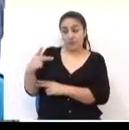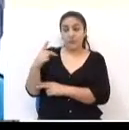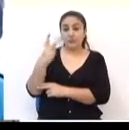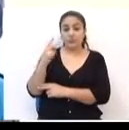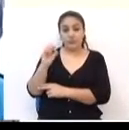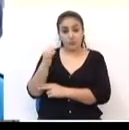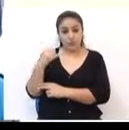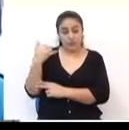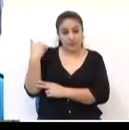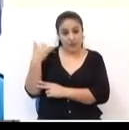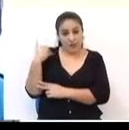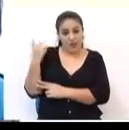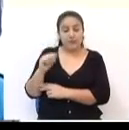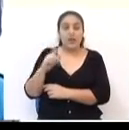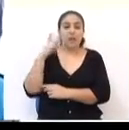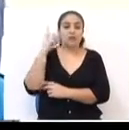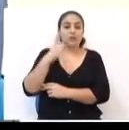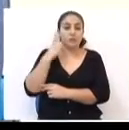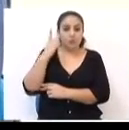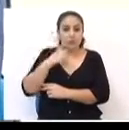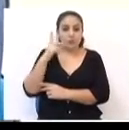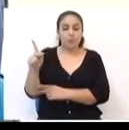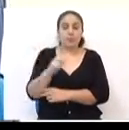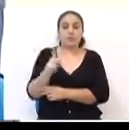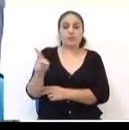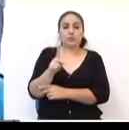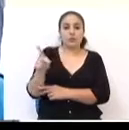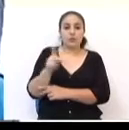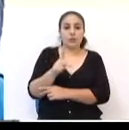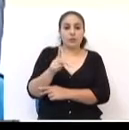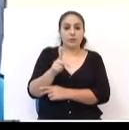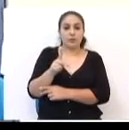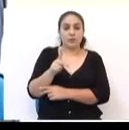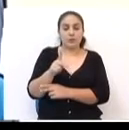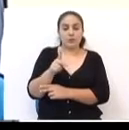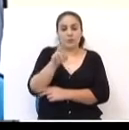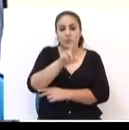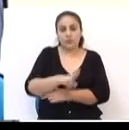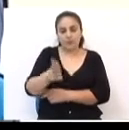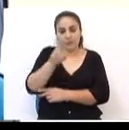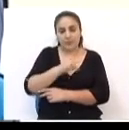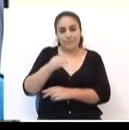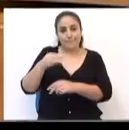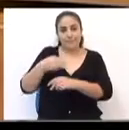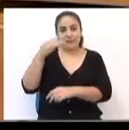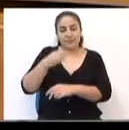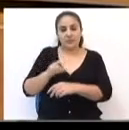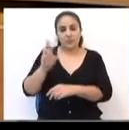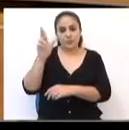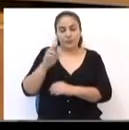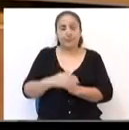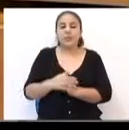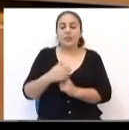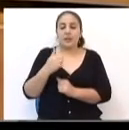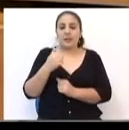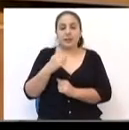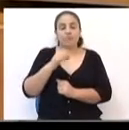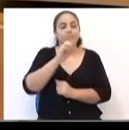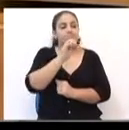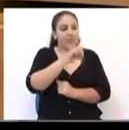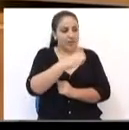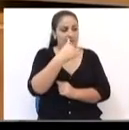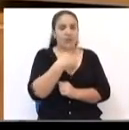anos, advogado, professor universitário, mestre e doutor em Direito Público. Sim, eu sou advogado aqui no município de Passo